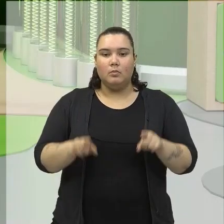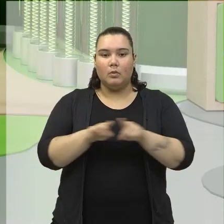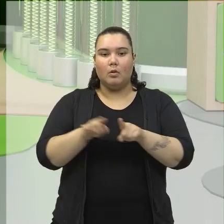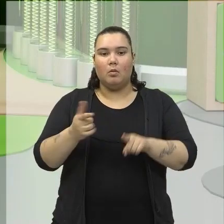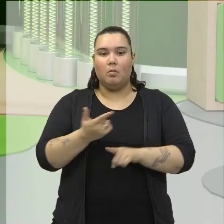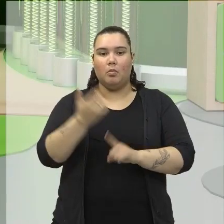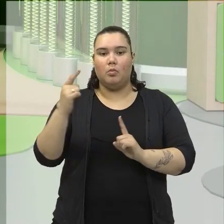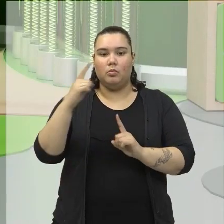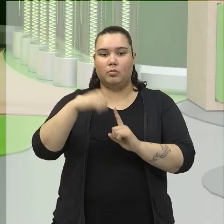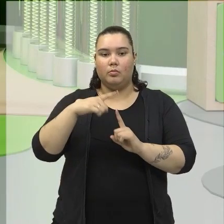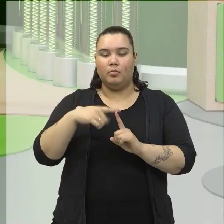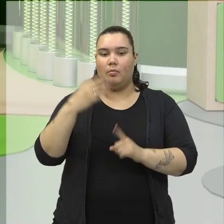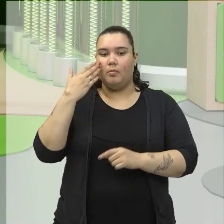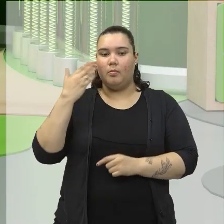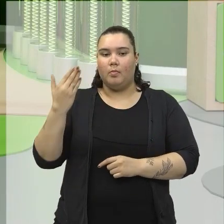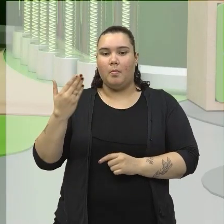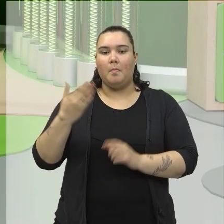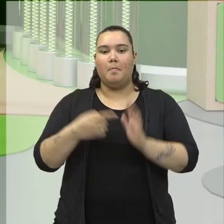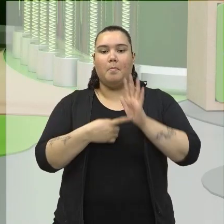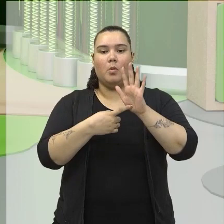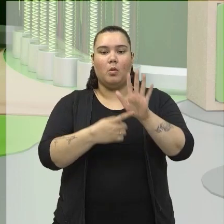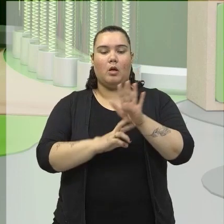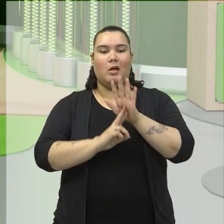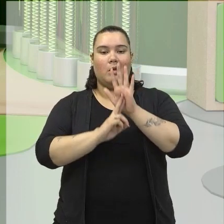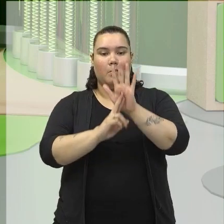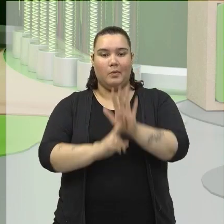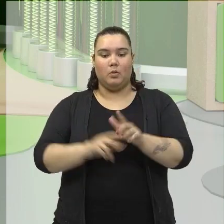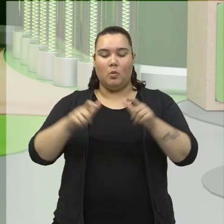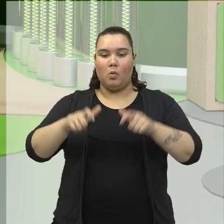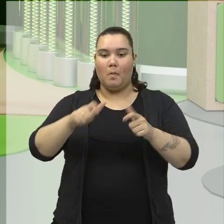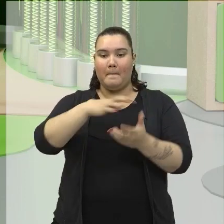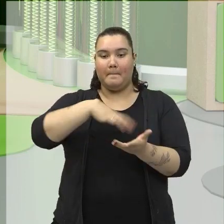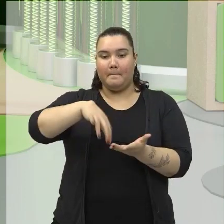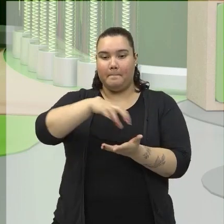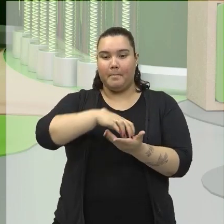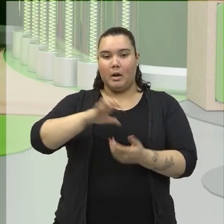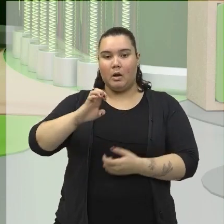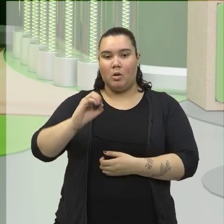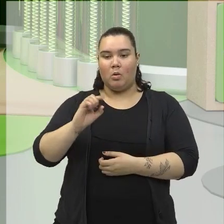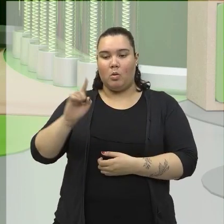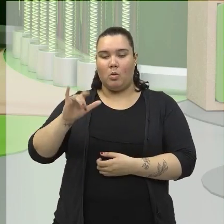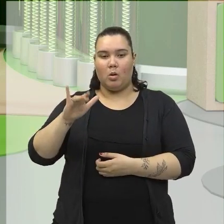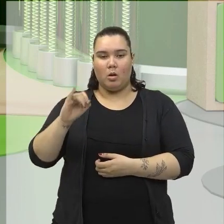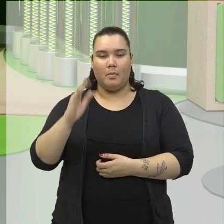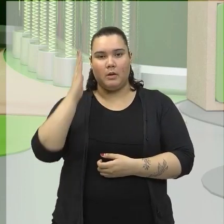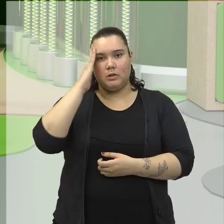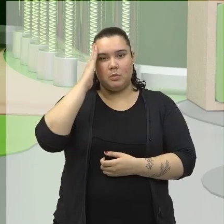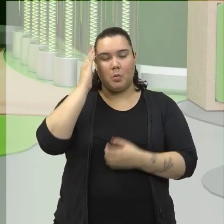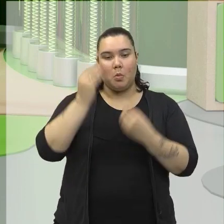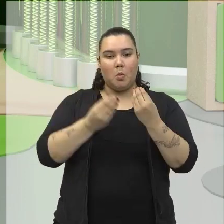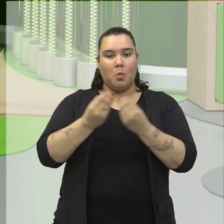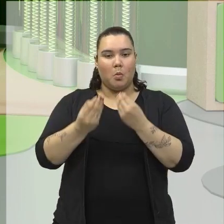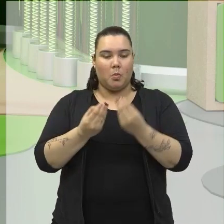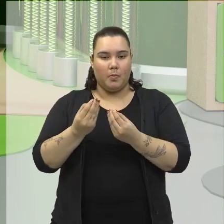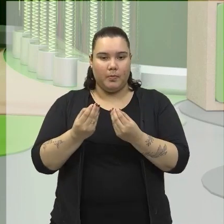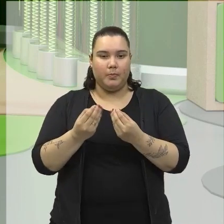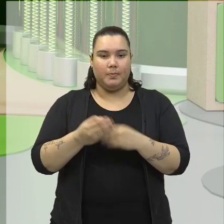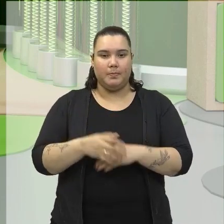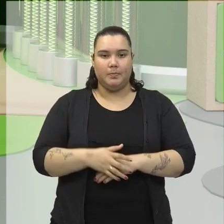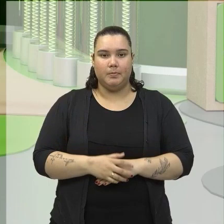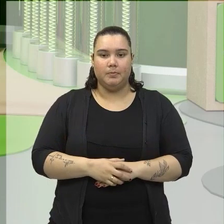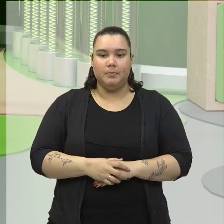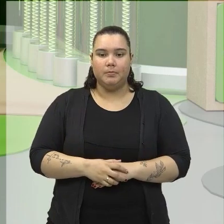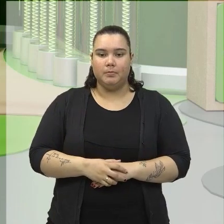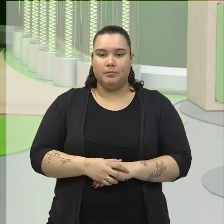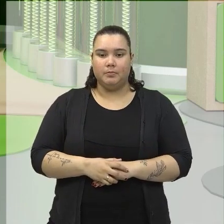outro esquema, né, que traz aí uma representação de um parque eólico para a gente ter uma noção aí de como que acontece, né, de como é esse funcionamento. Então, olha